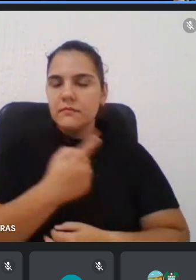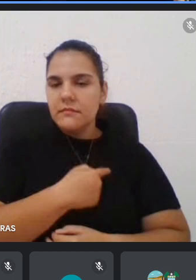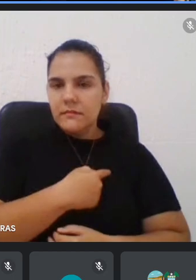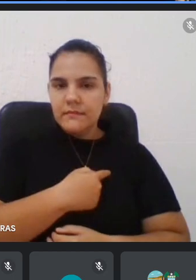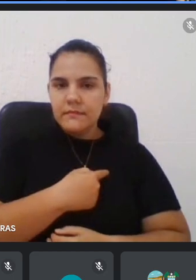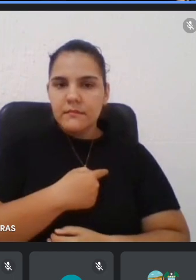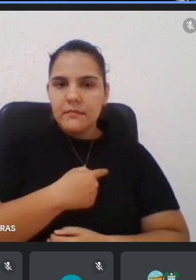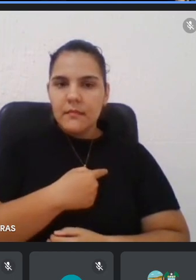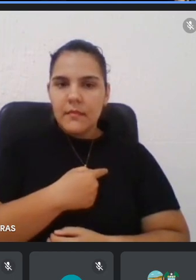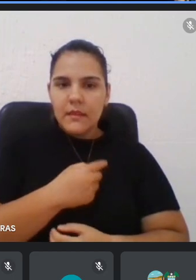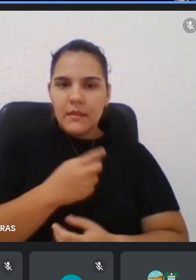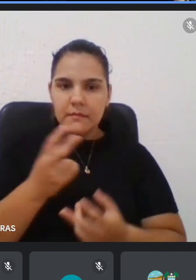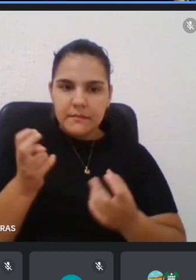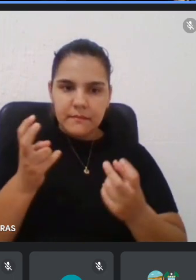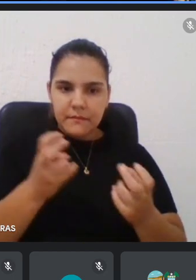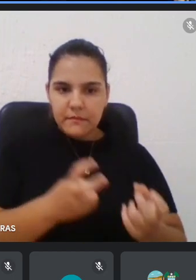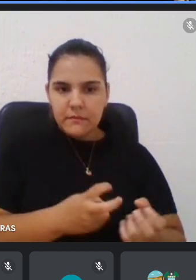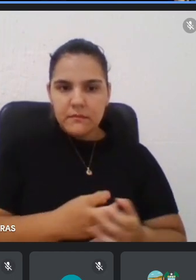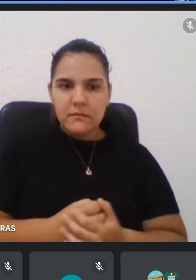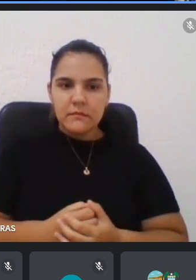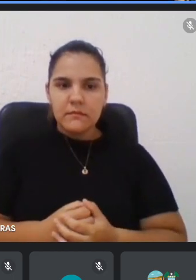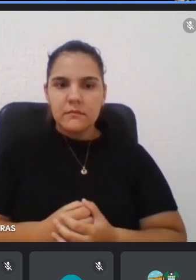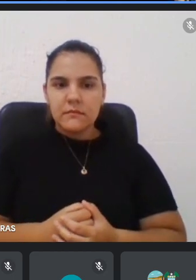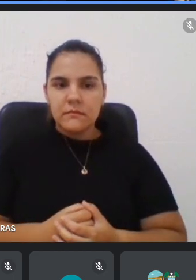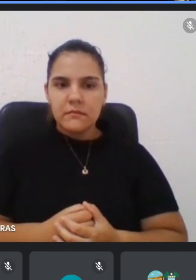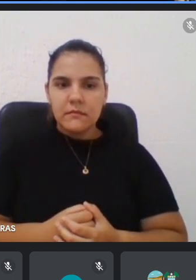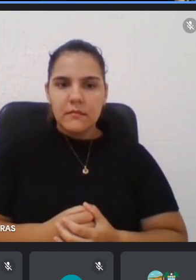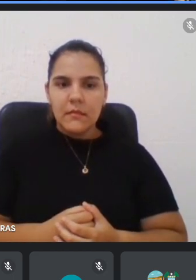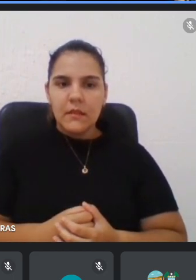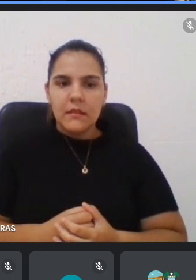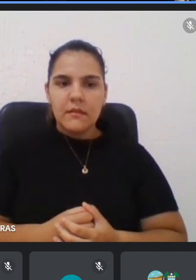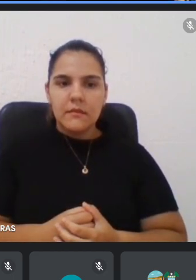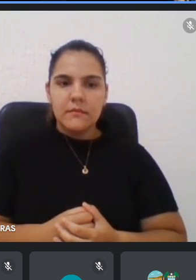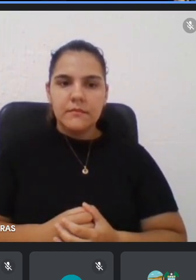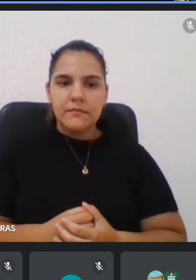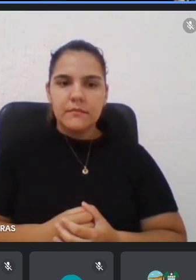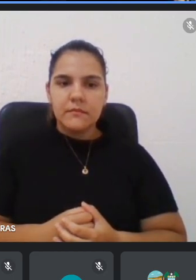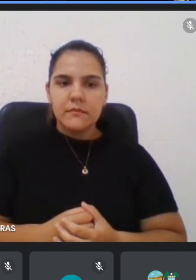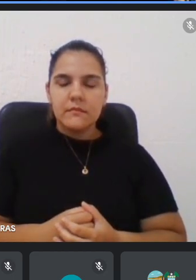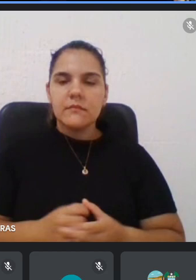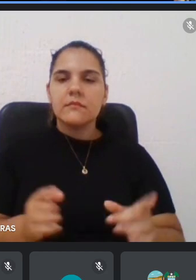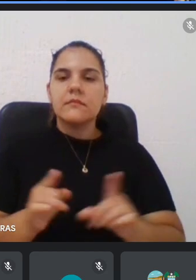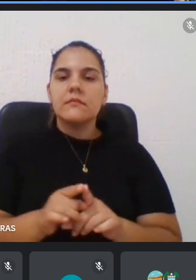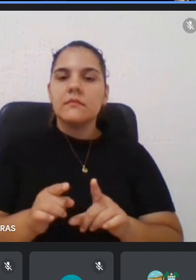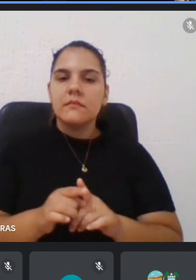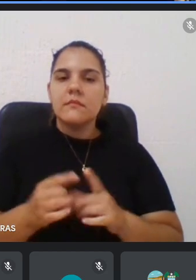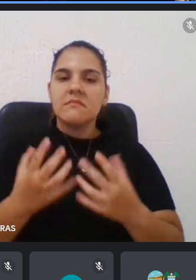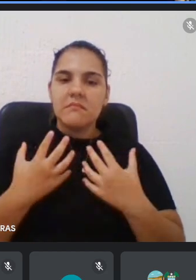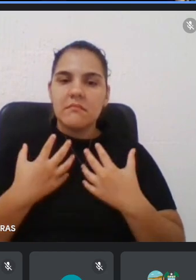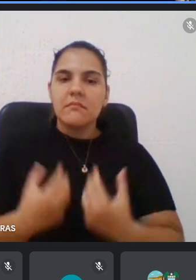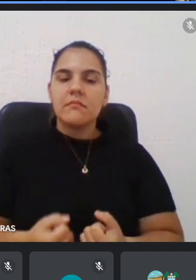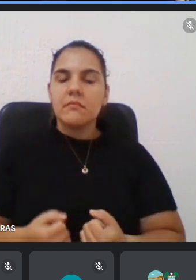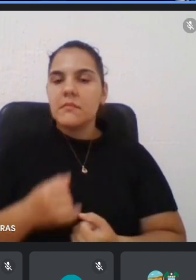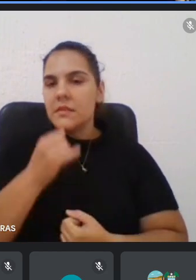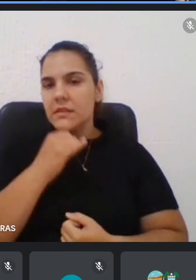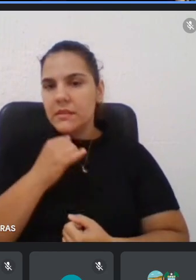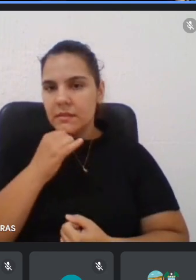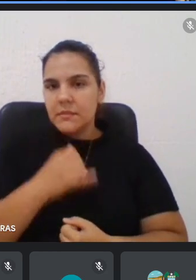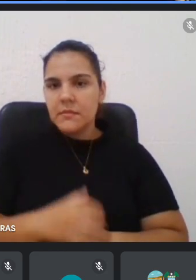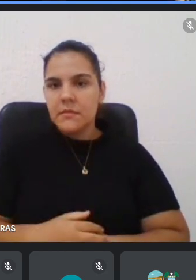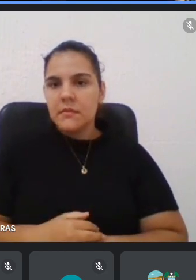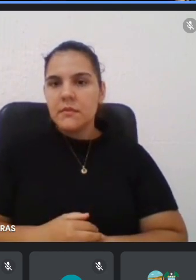incluído nos nossos diálogos e aceitado como contribuições, por exemplo, foi